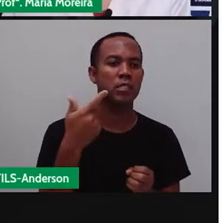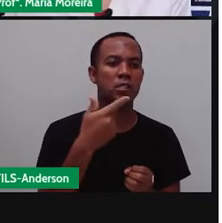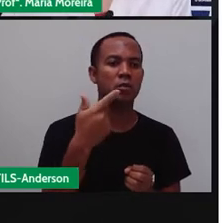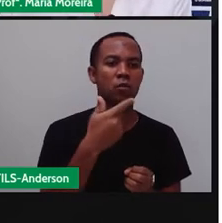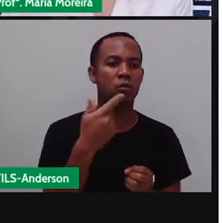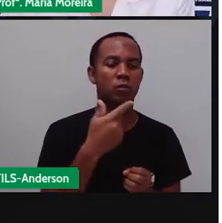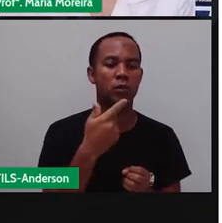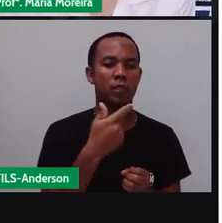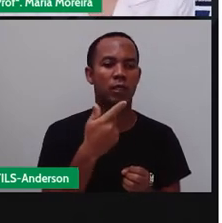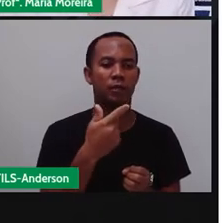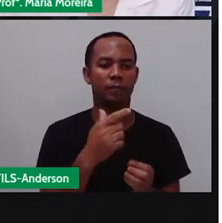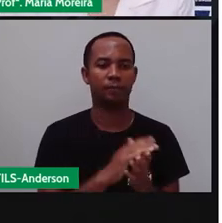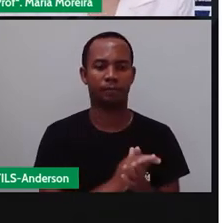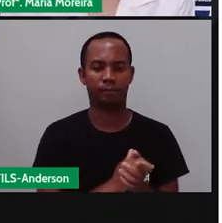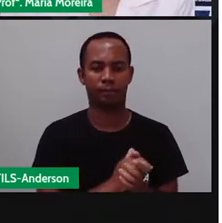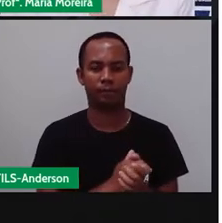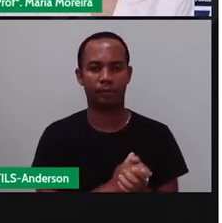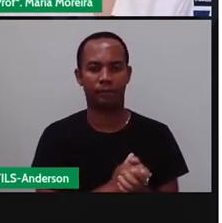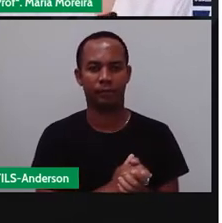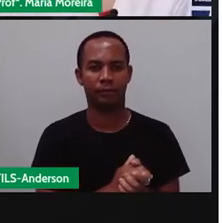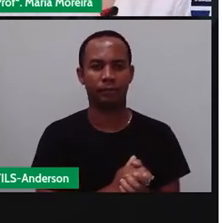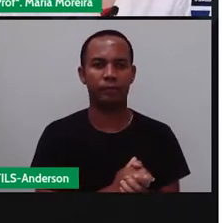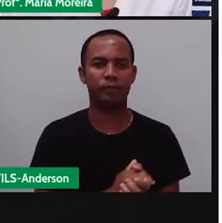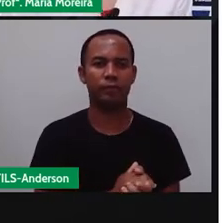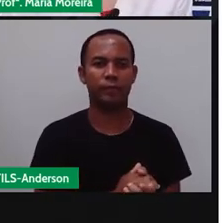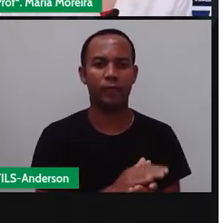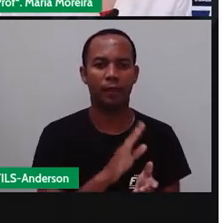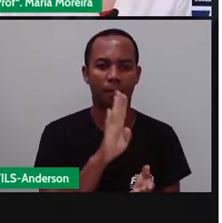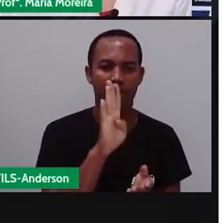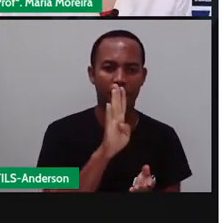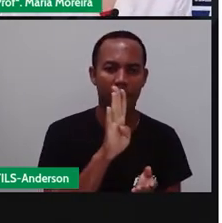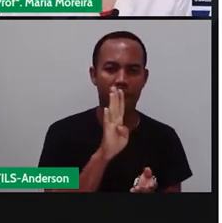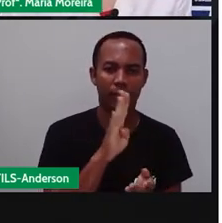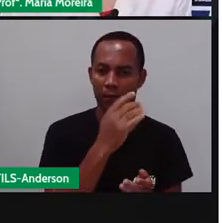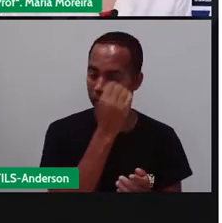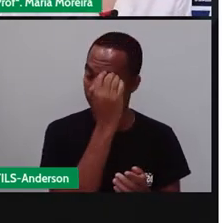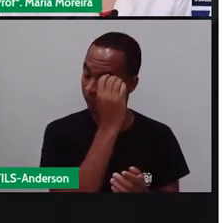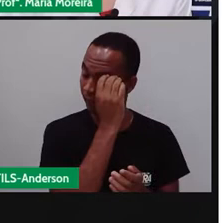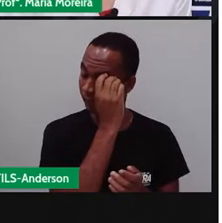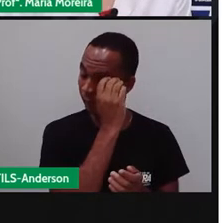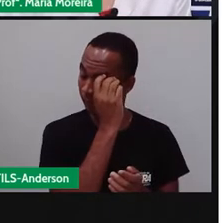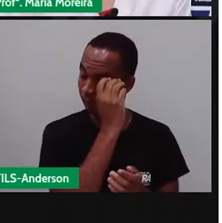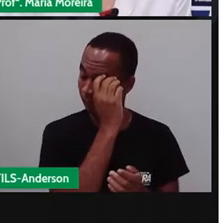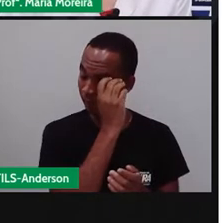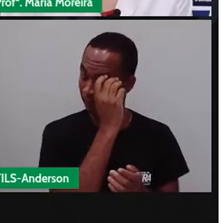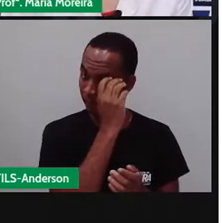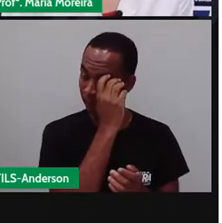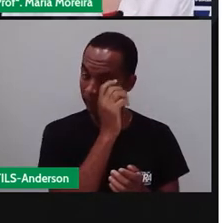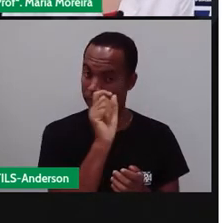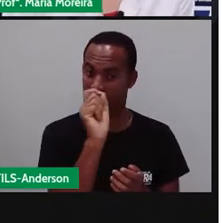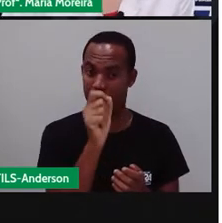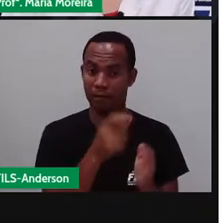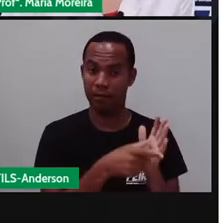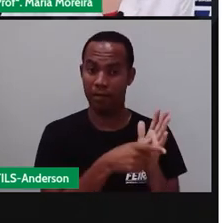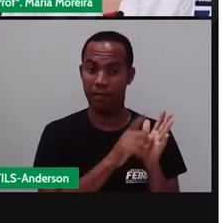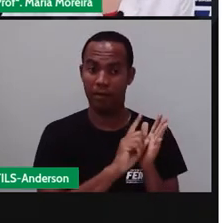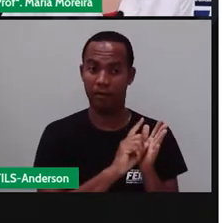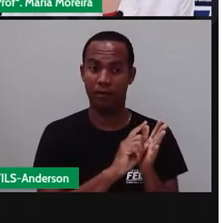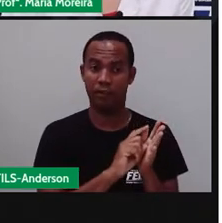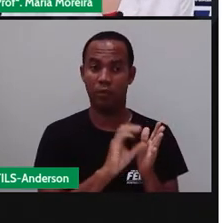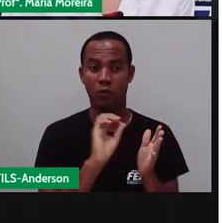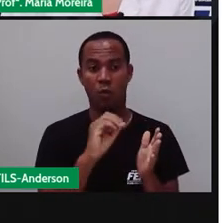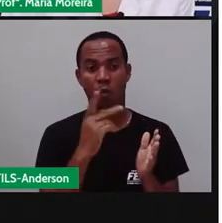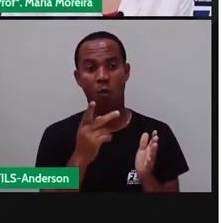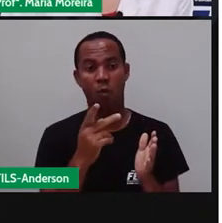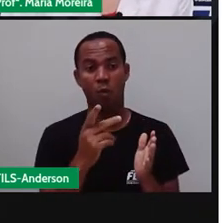letra. Então, qual é a segunda letra aqui? B, e aqui é o quê? Re. Então, quem vem antes, B ou